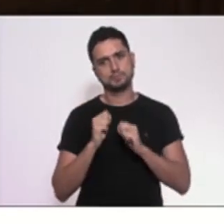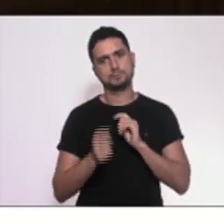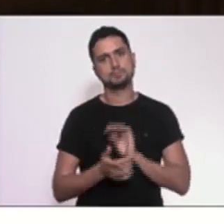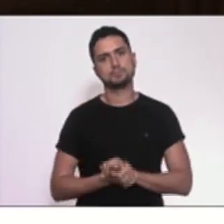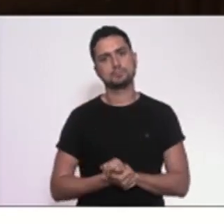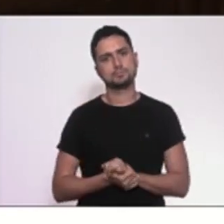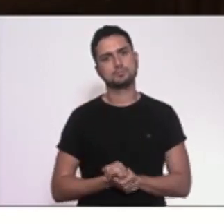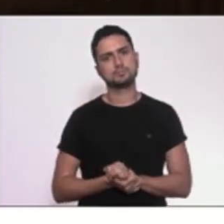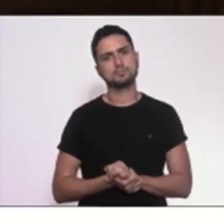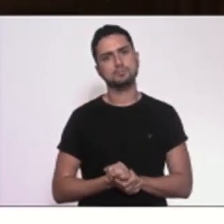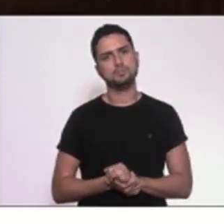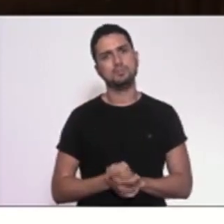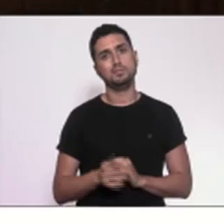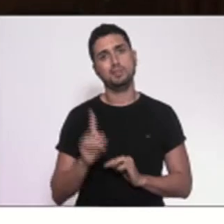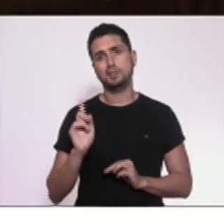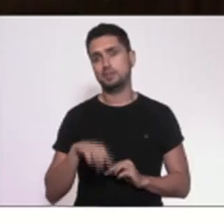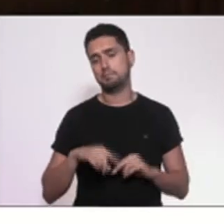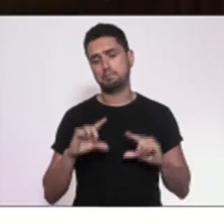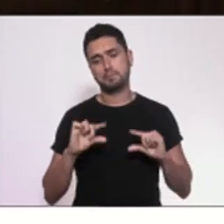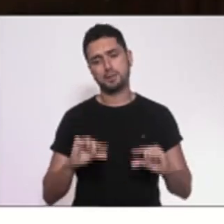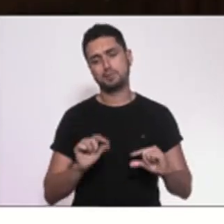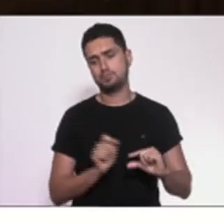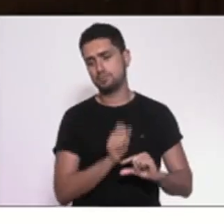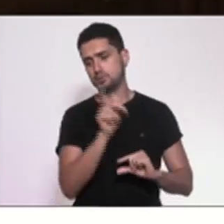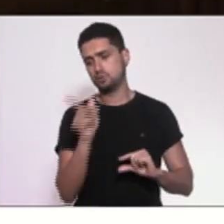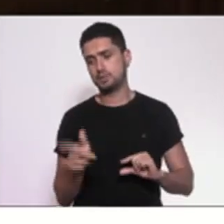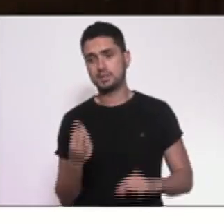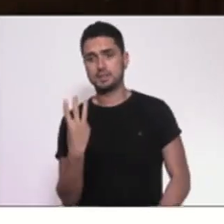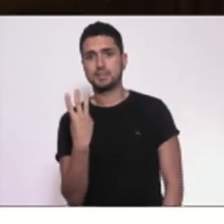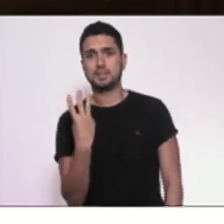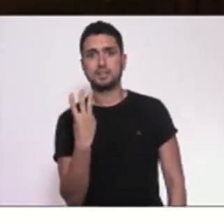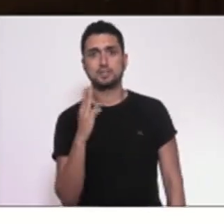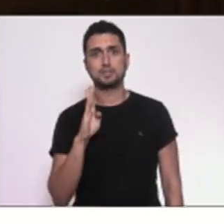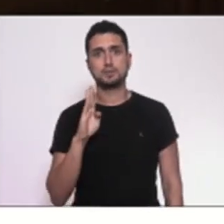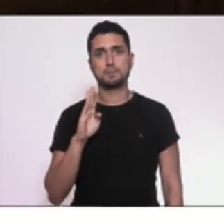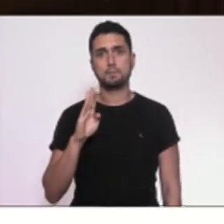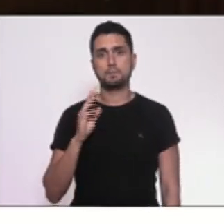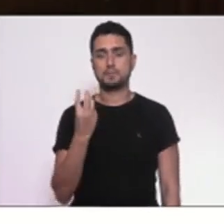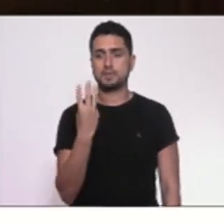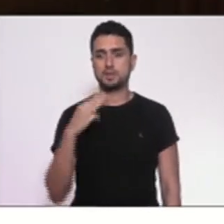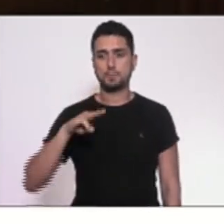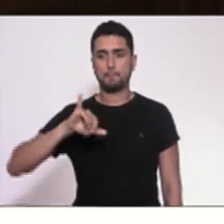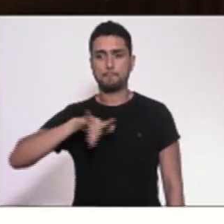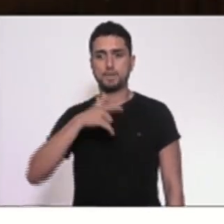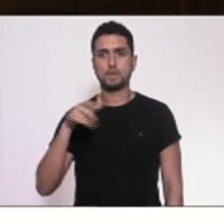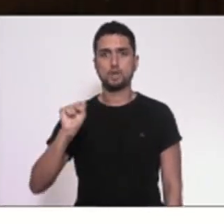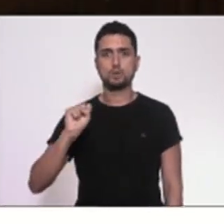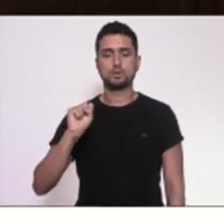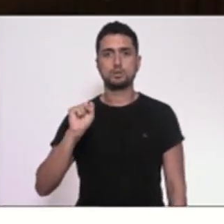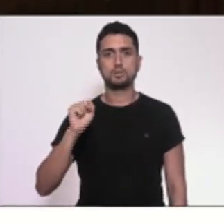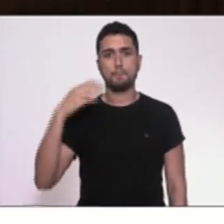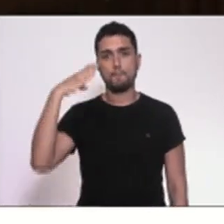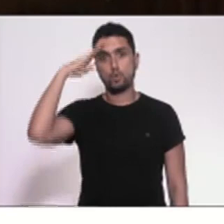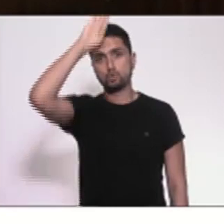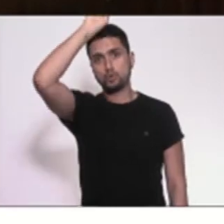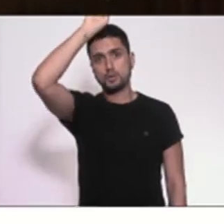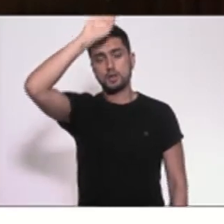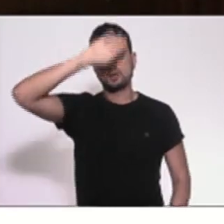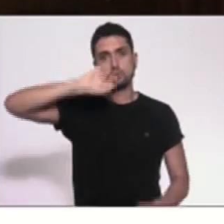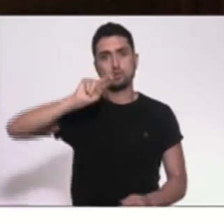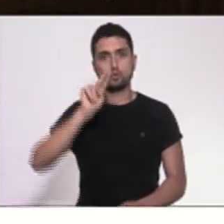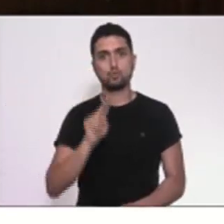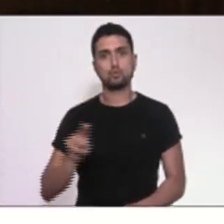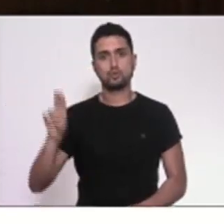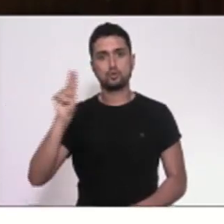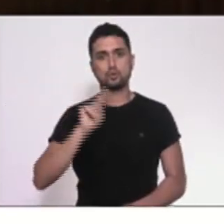Isso é muito menos do que os mais de 3 bilhões que o governo de Jair Bolsonaro usou para